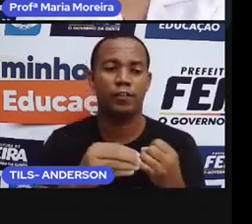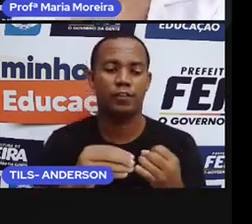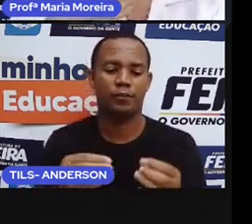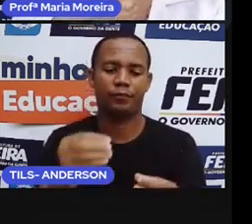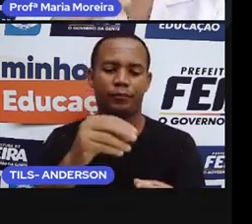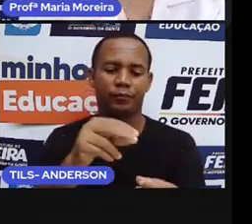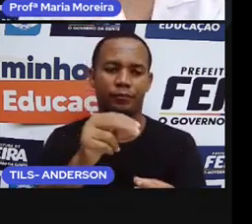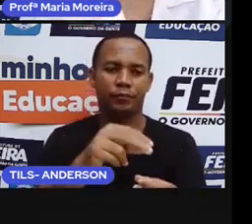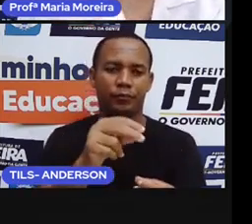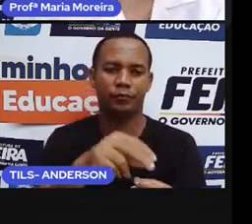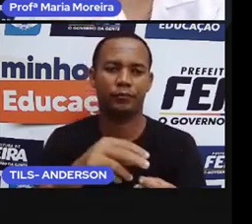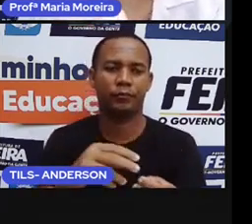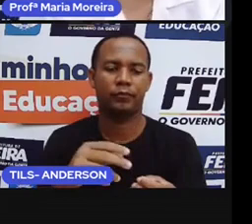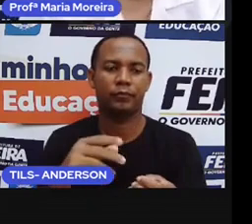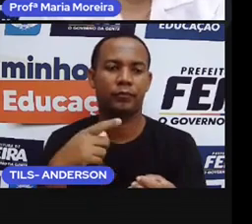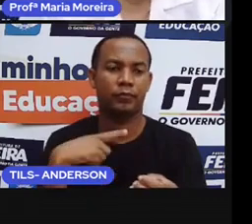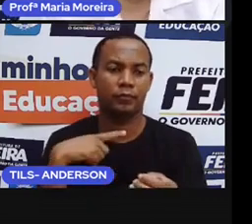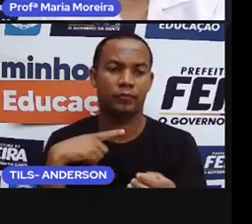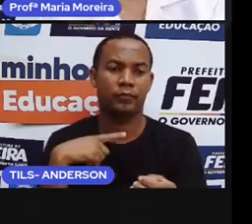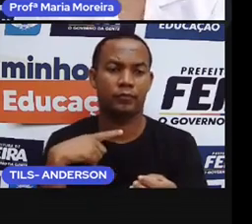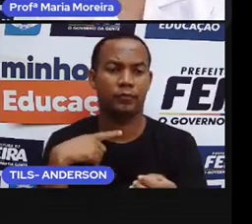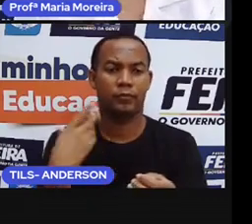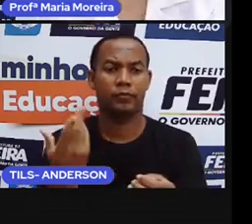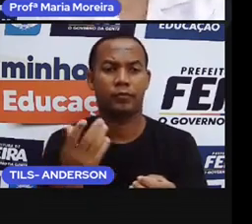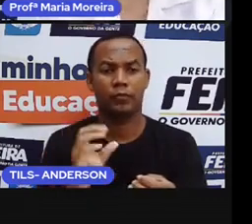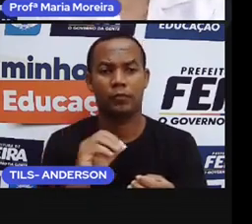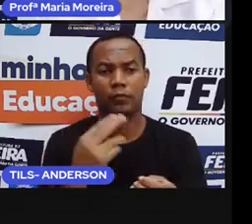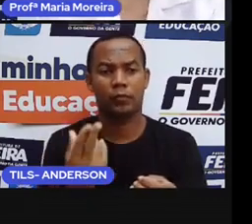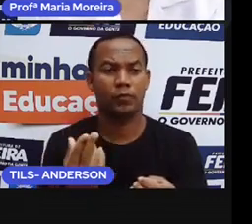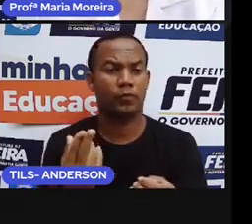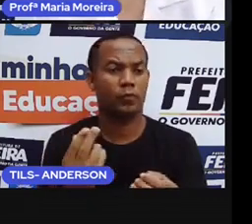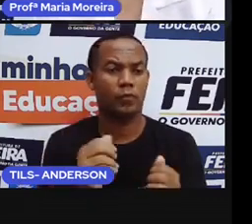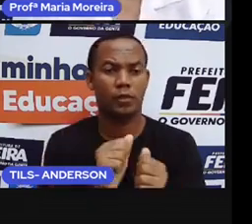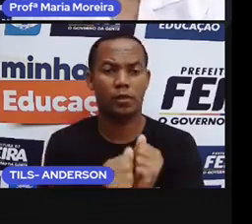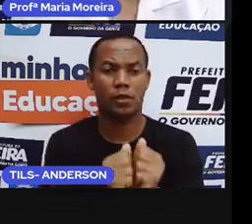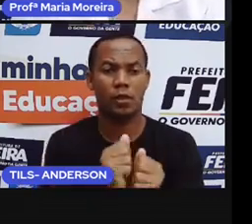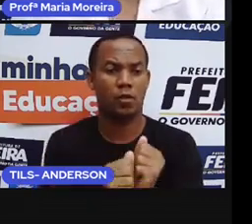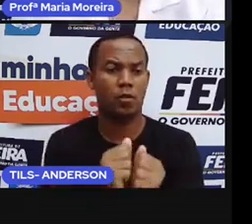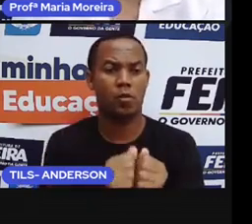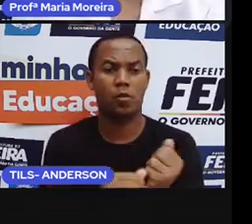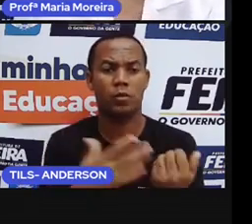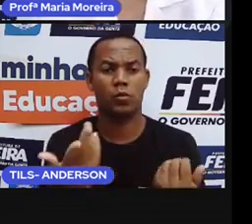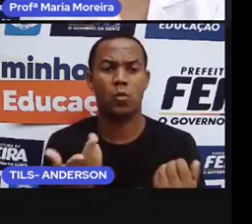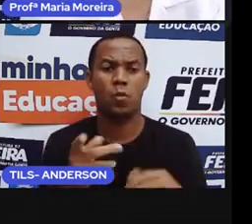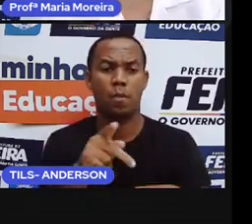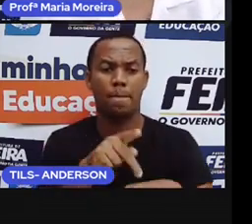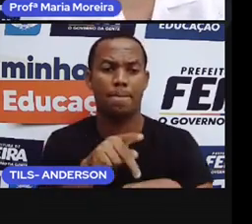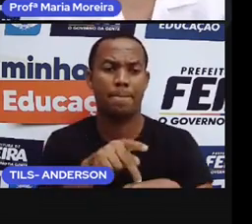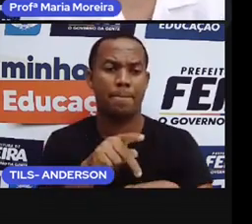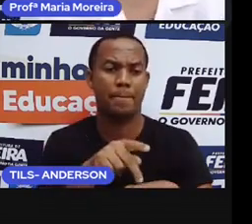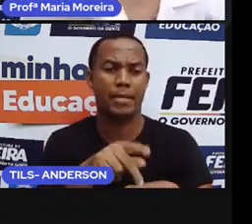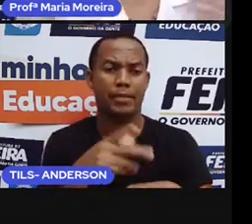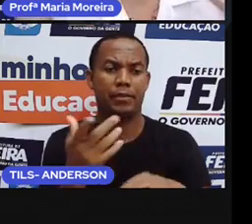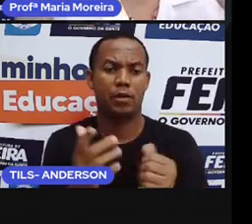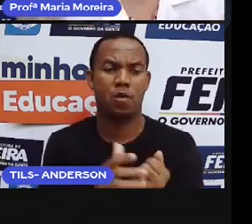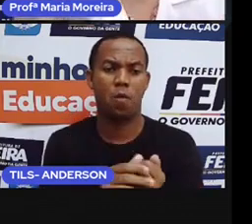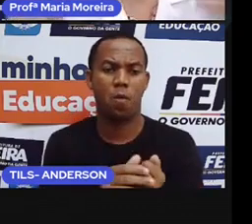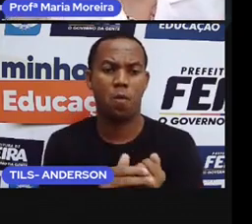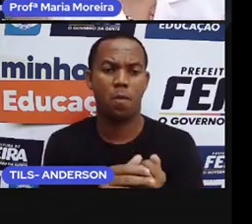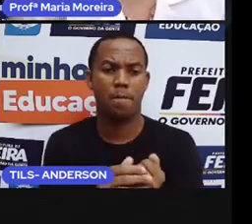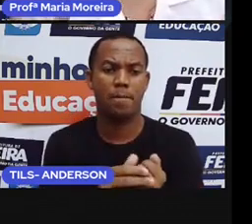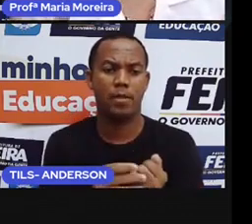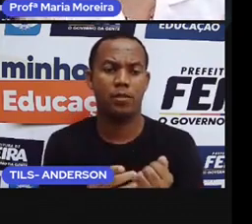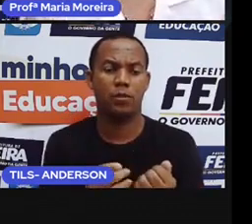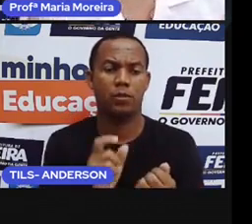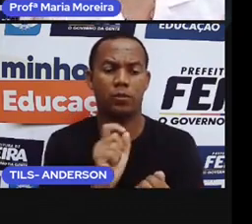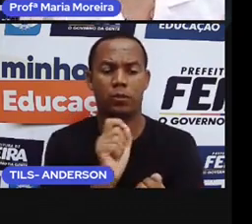fazer? Pode tentar fazer um com feijão, um com arroz, outro com pedrinhas, outro com milho, e observar o